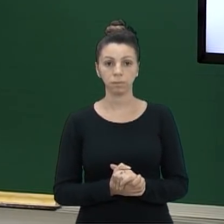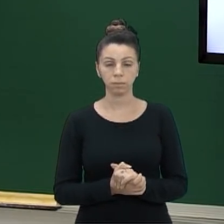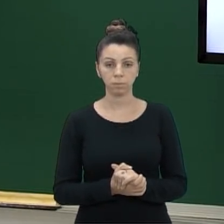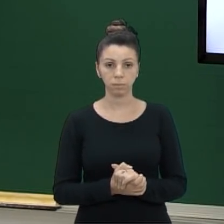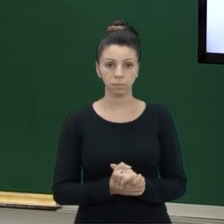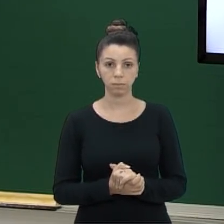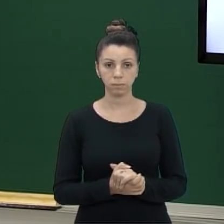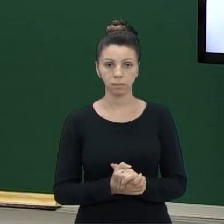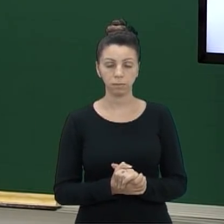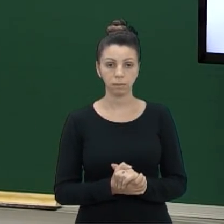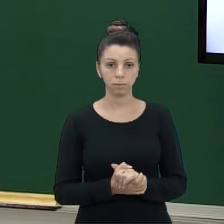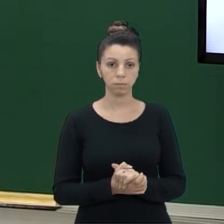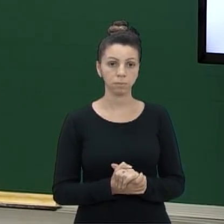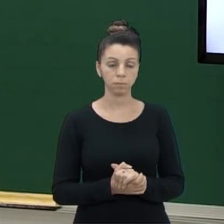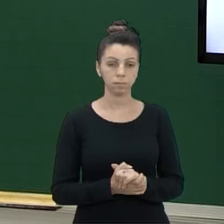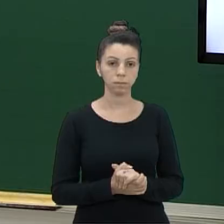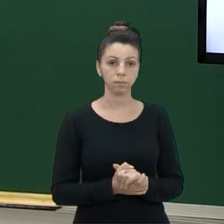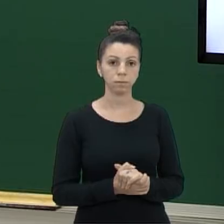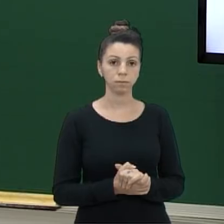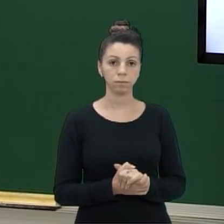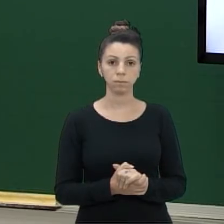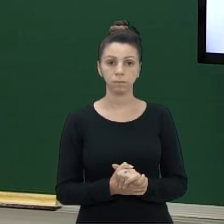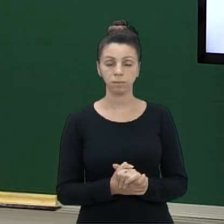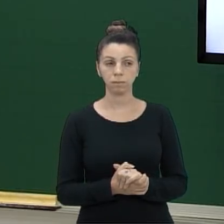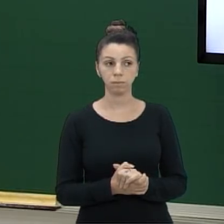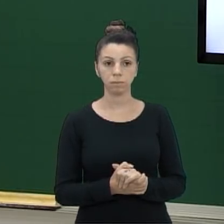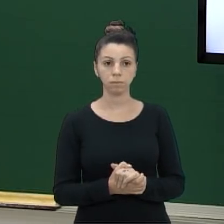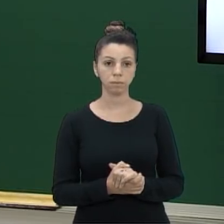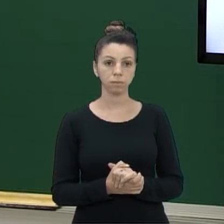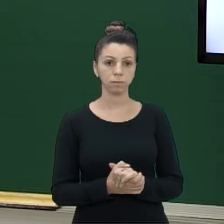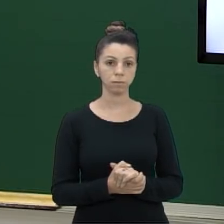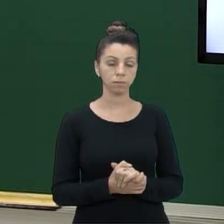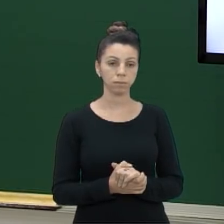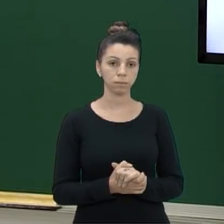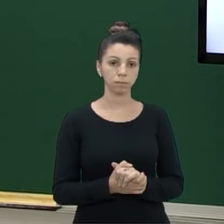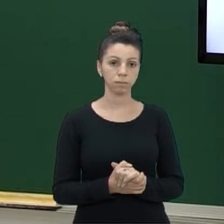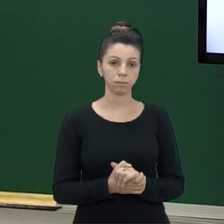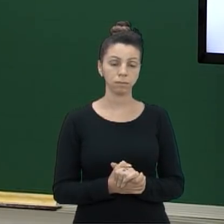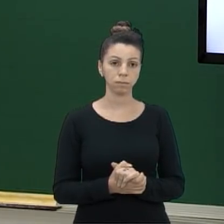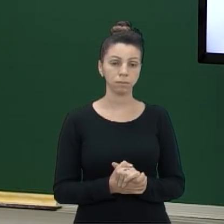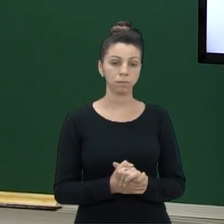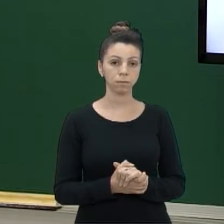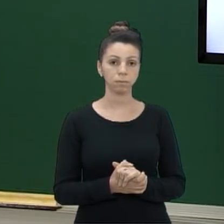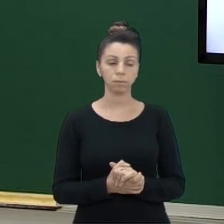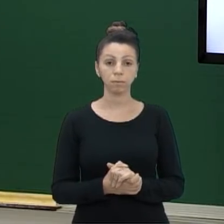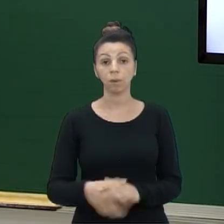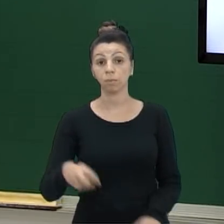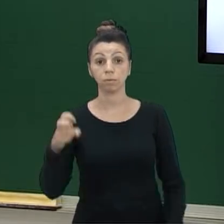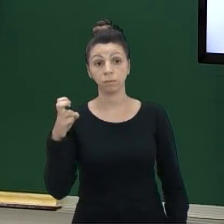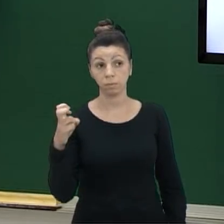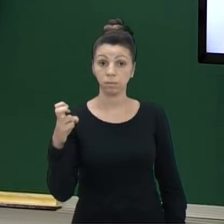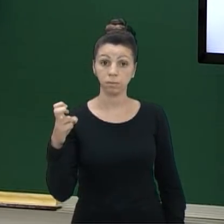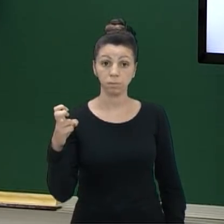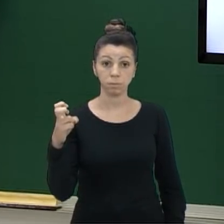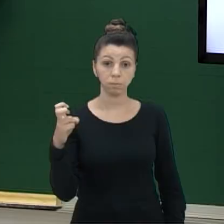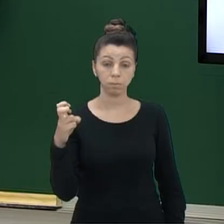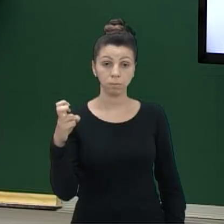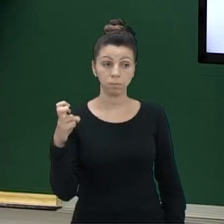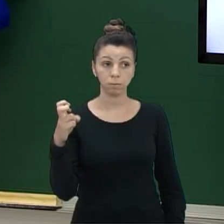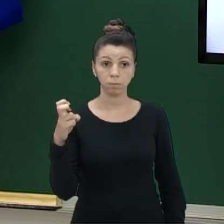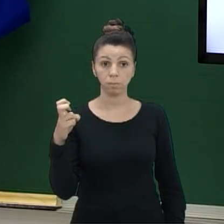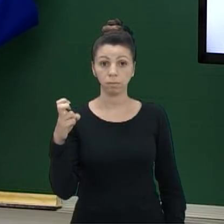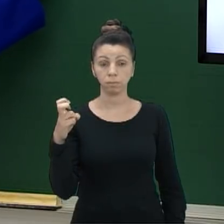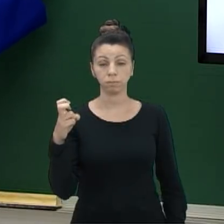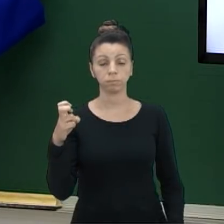vezes 10. O que? Qual que era a nossa unidade fundamental? 5